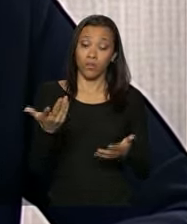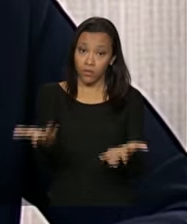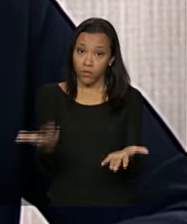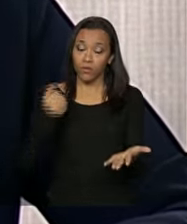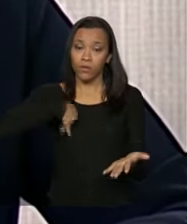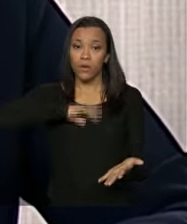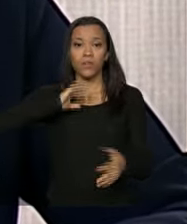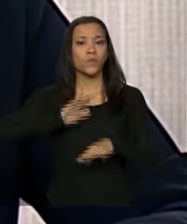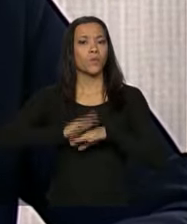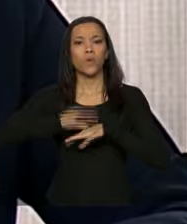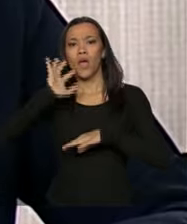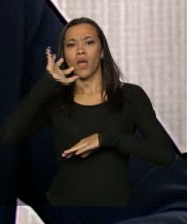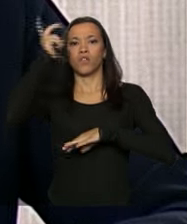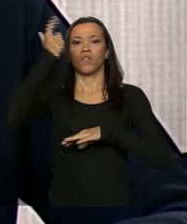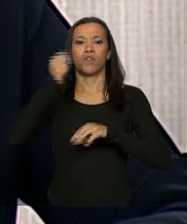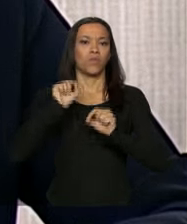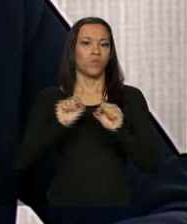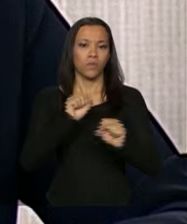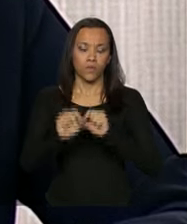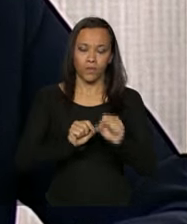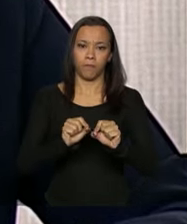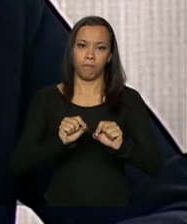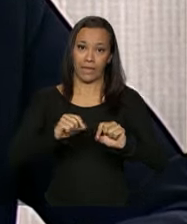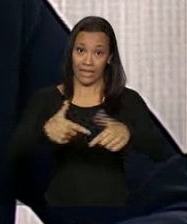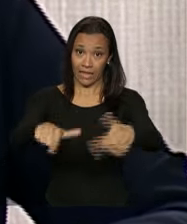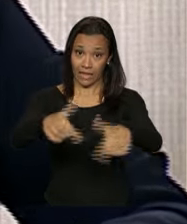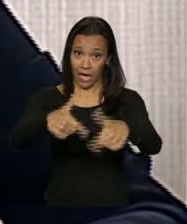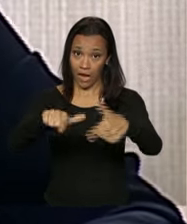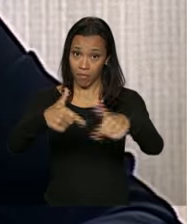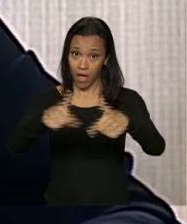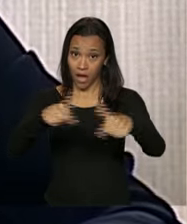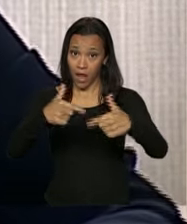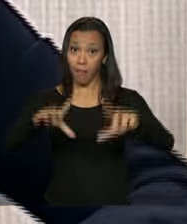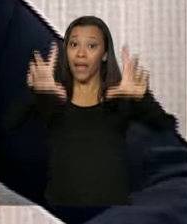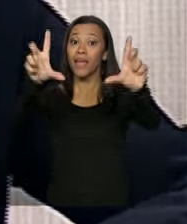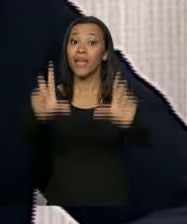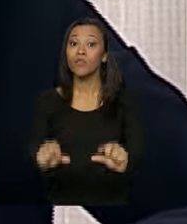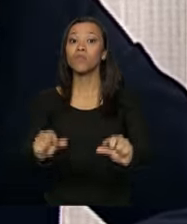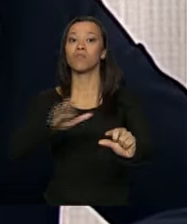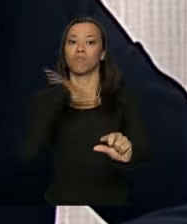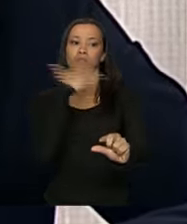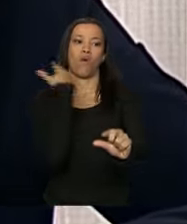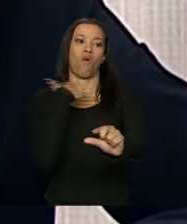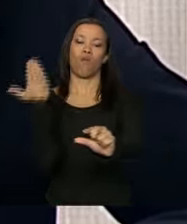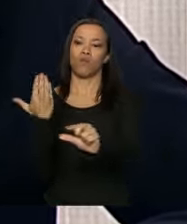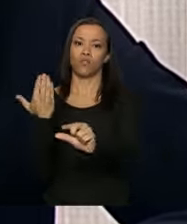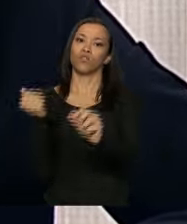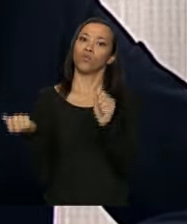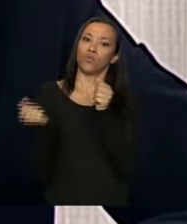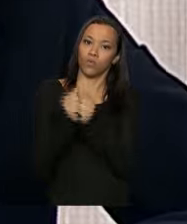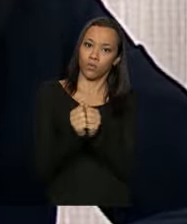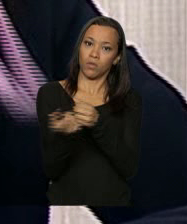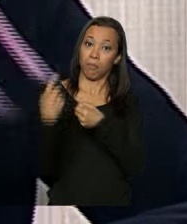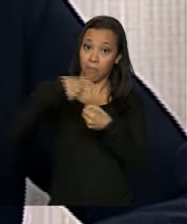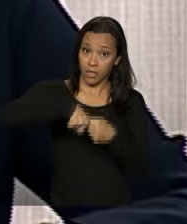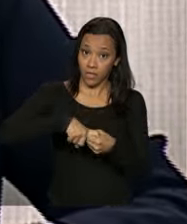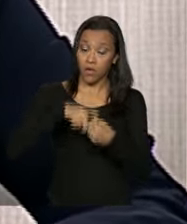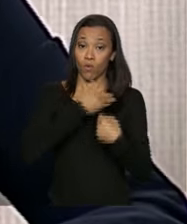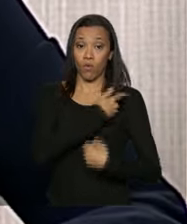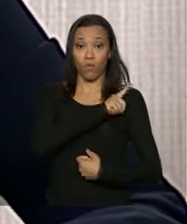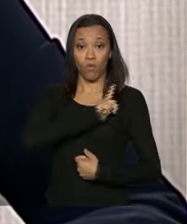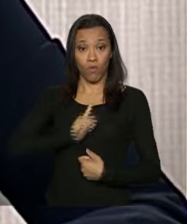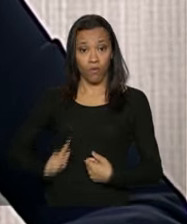resolvemos eh trabalhar num pacto de redução de homicídios junto aos governos do estado,